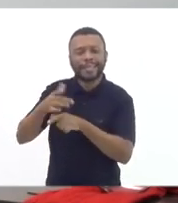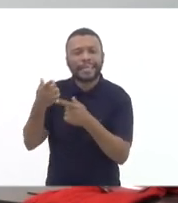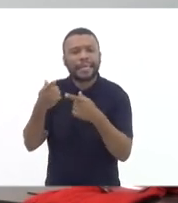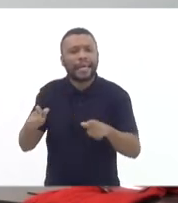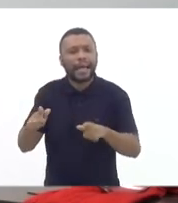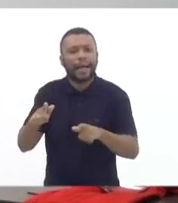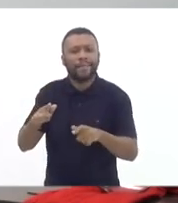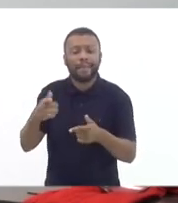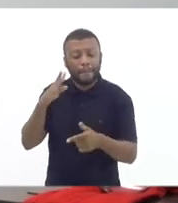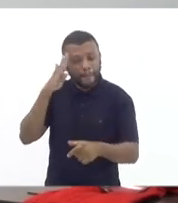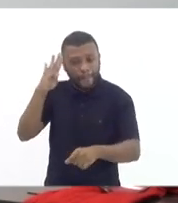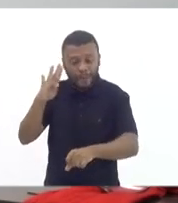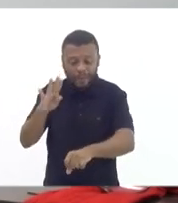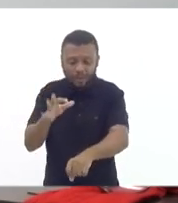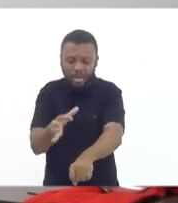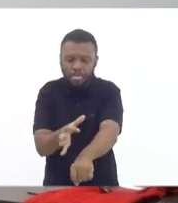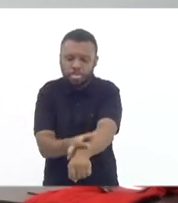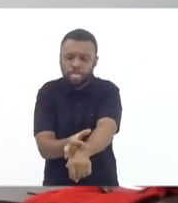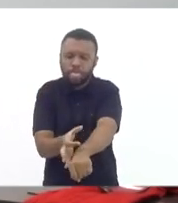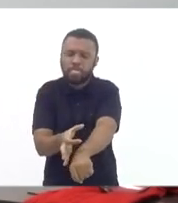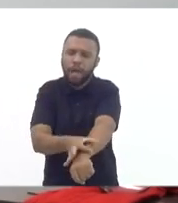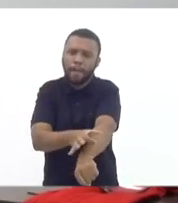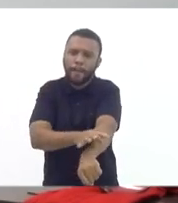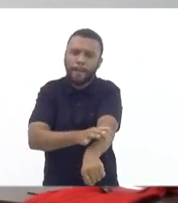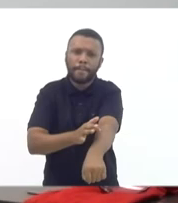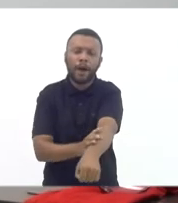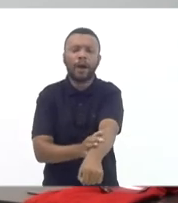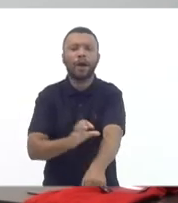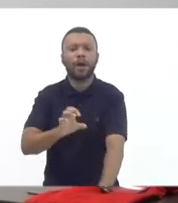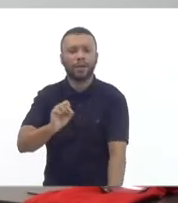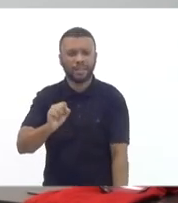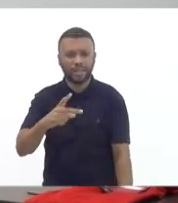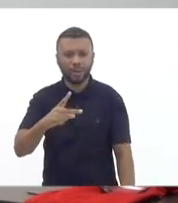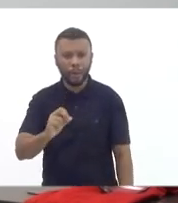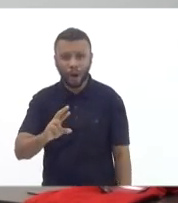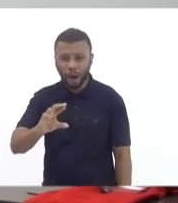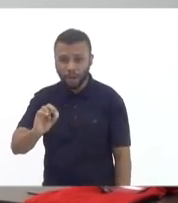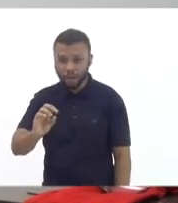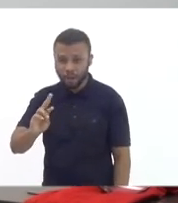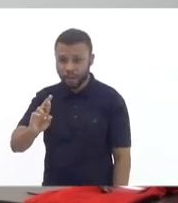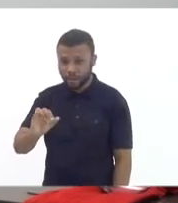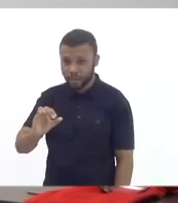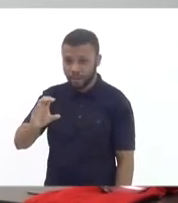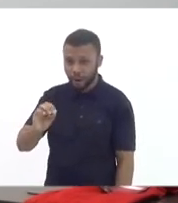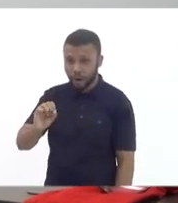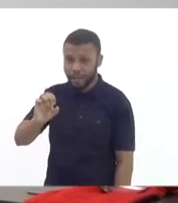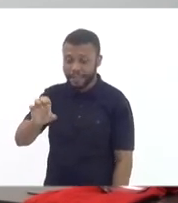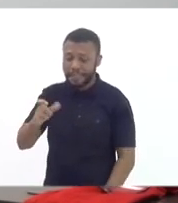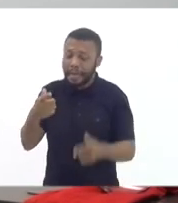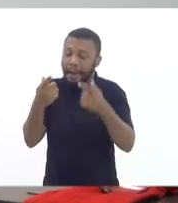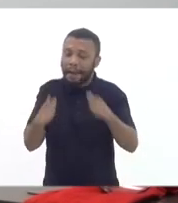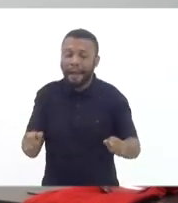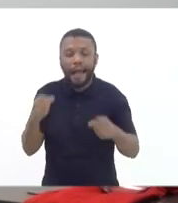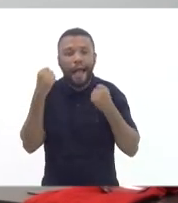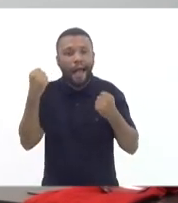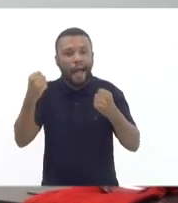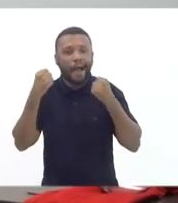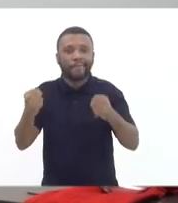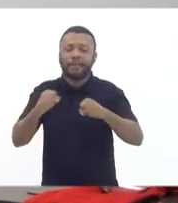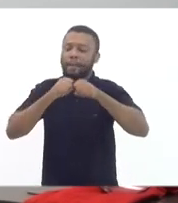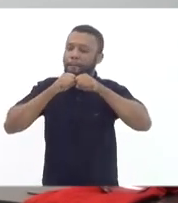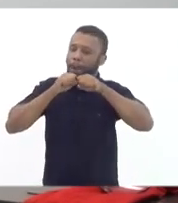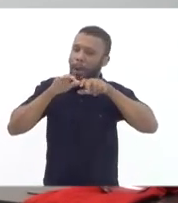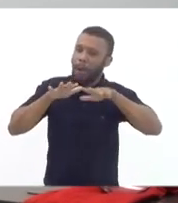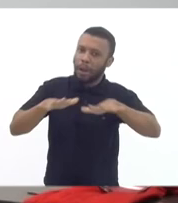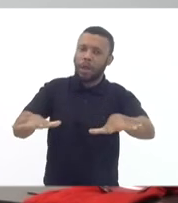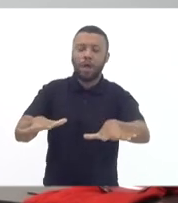principalmente esporotricose. Gente, pelo amor de Deus, atenção para a esporotricose. A esporotricose está gravíssima, ela está sem controle. Os